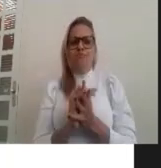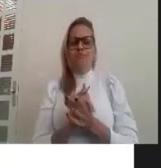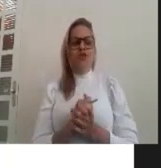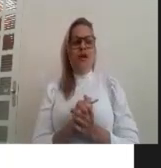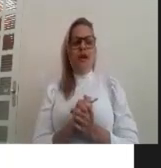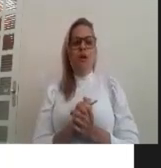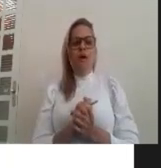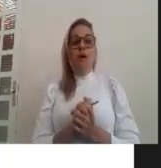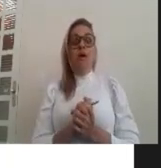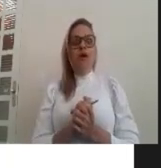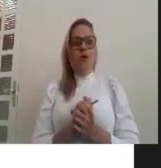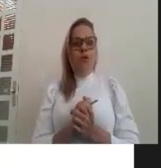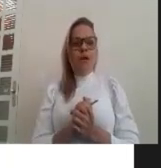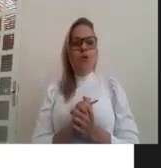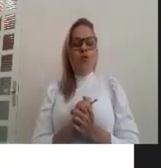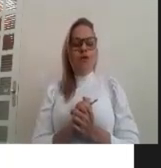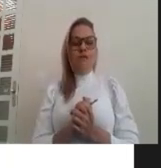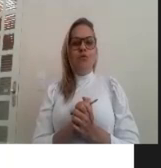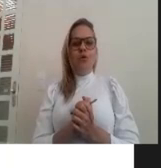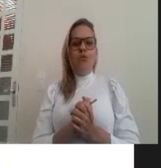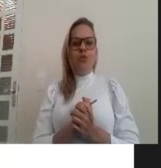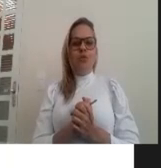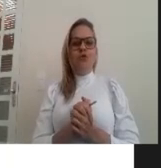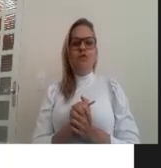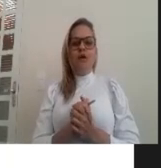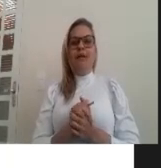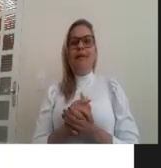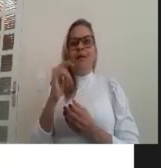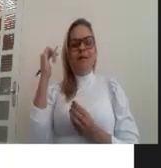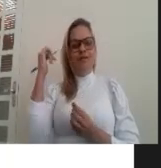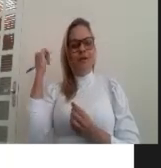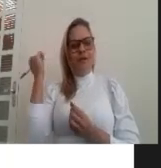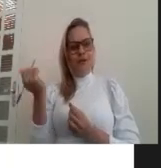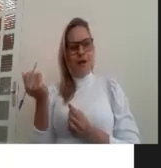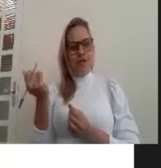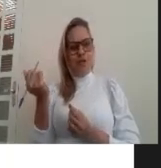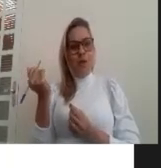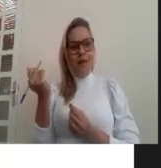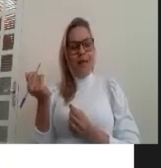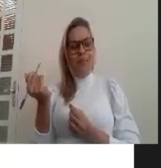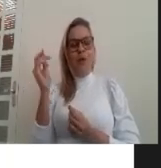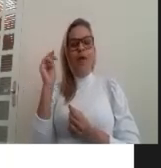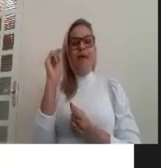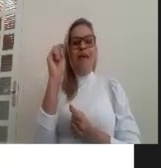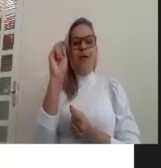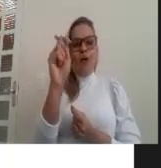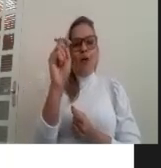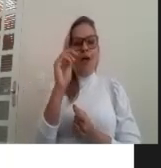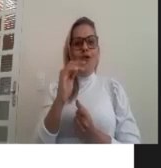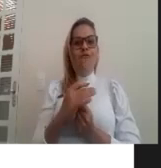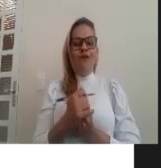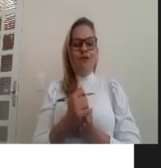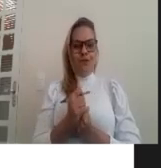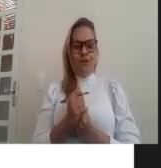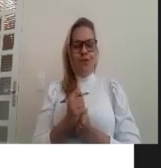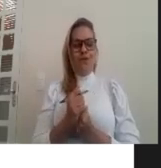protocolo geral. E ontem, eu conversando com meu esposo, eu falei, lembra da fulana do cachorro? Ele lembrou. E eu coloquei